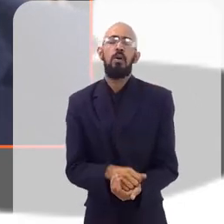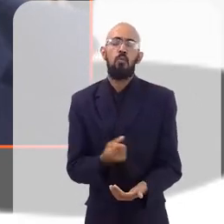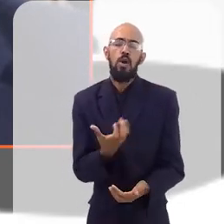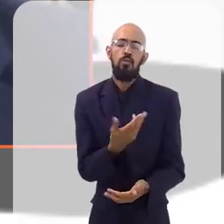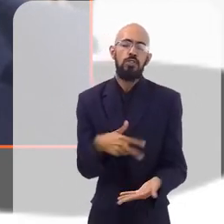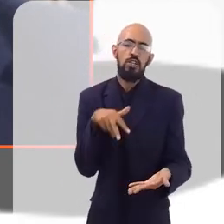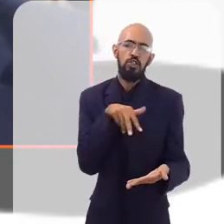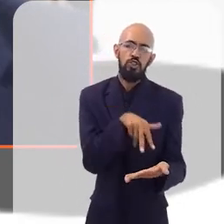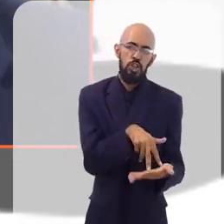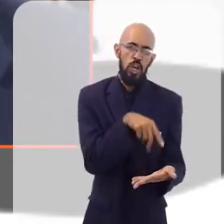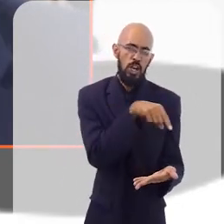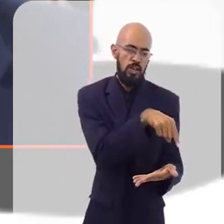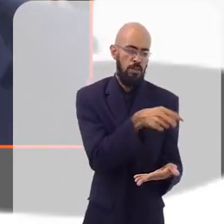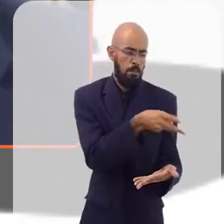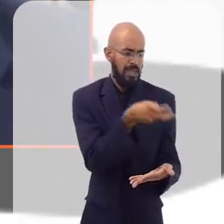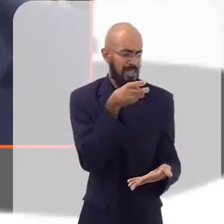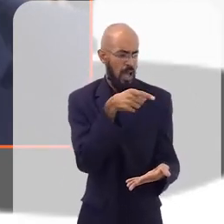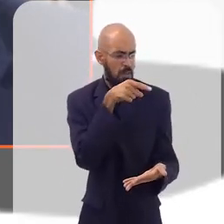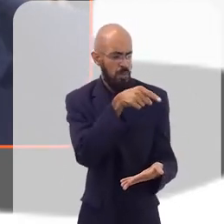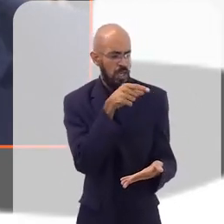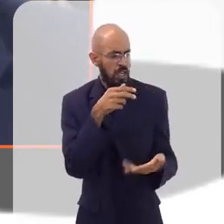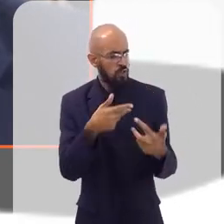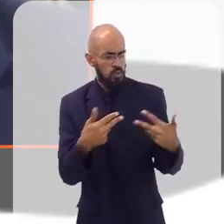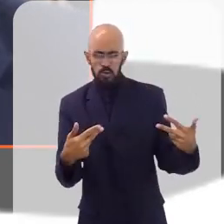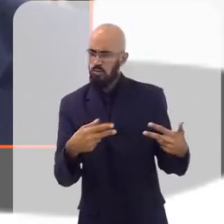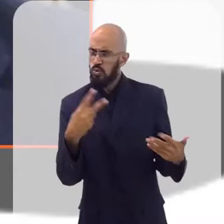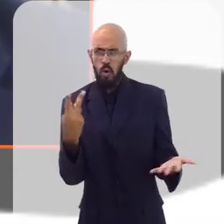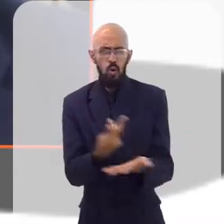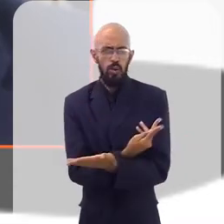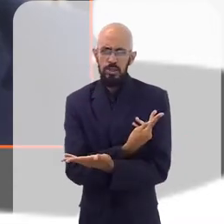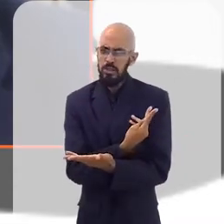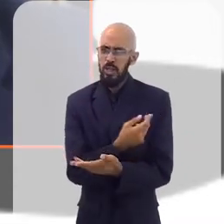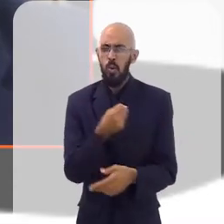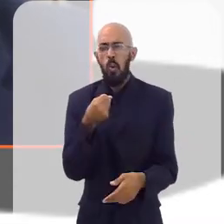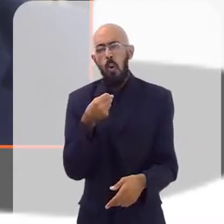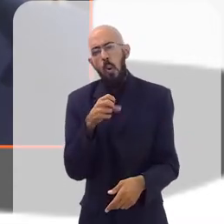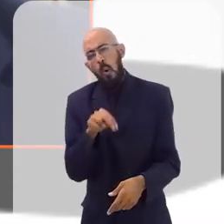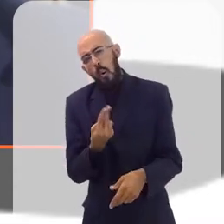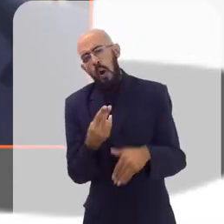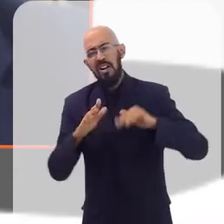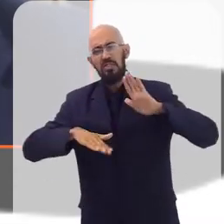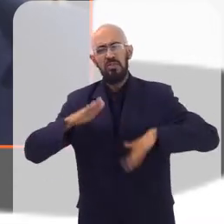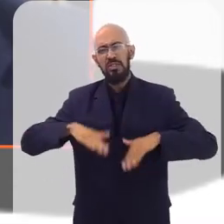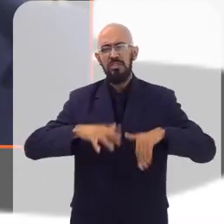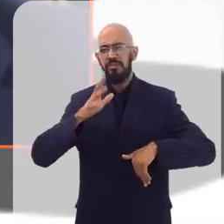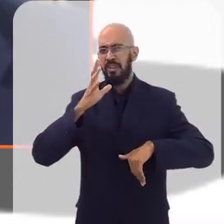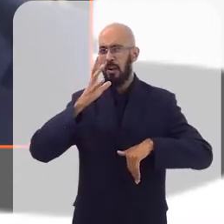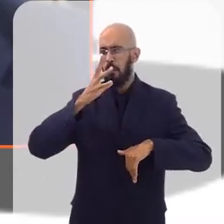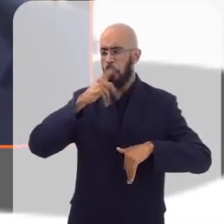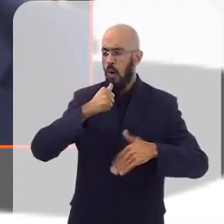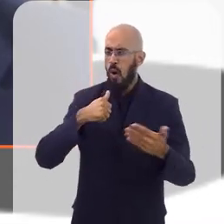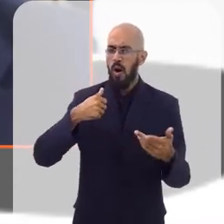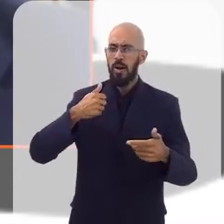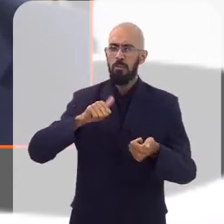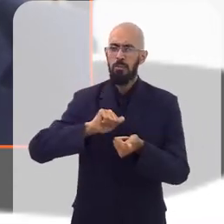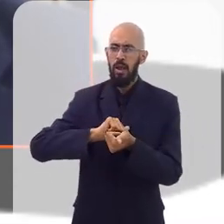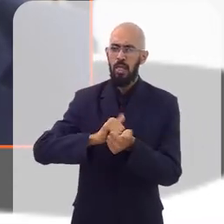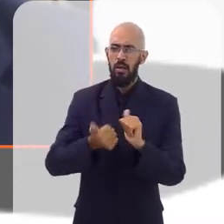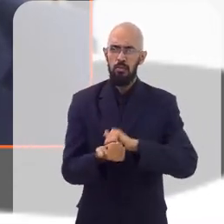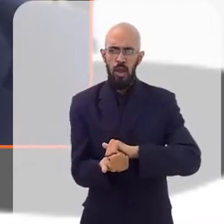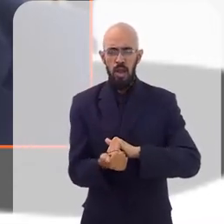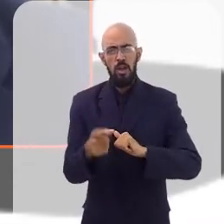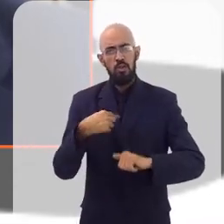você vai e percebe que as coisas não acontecem você acontece elas acontece lentamente